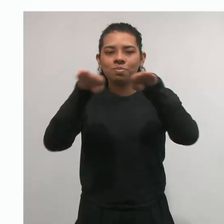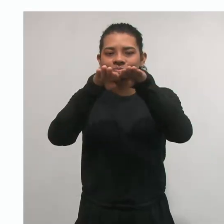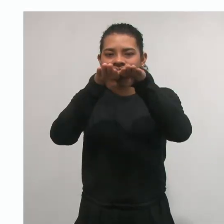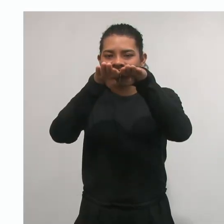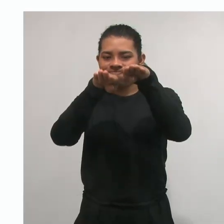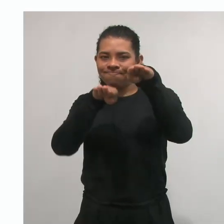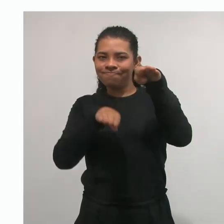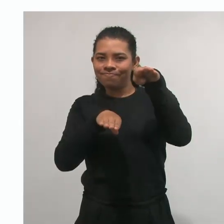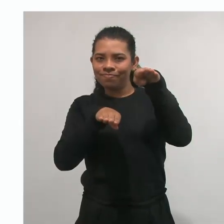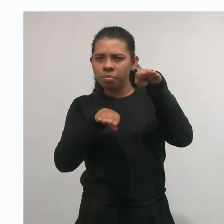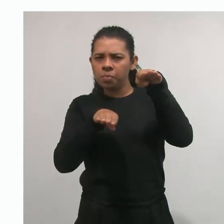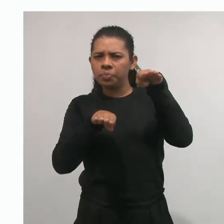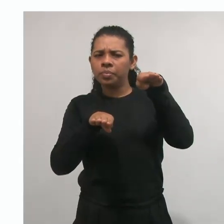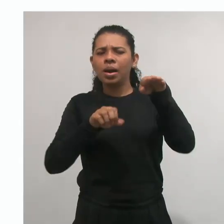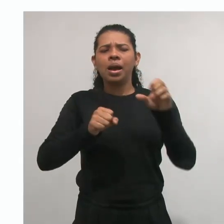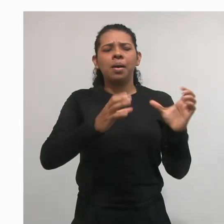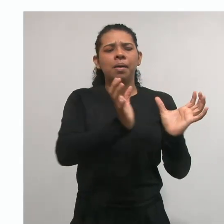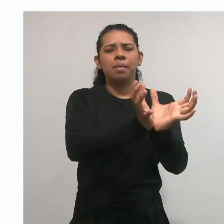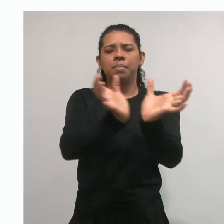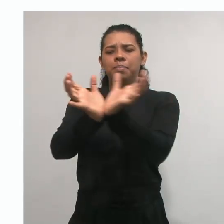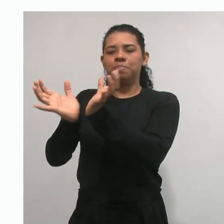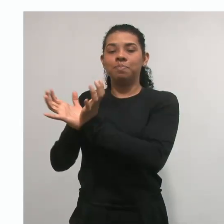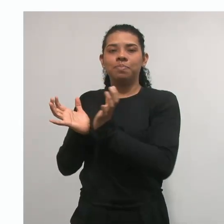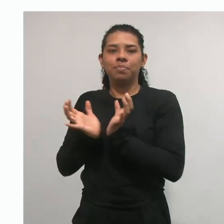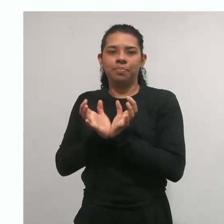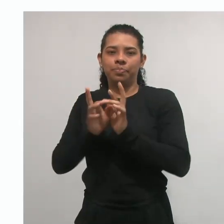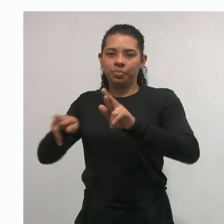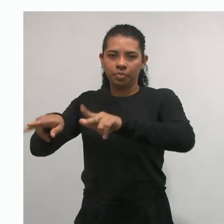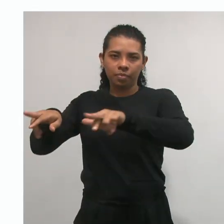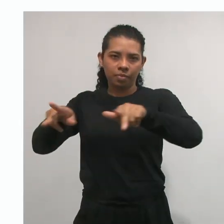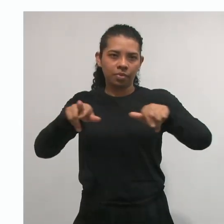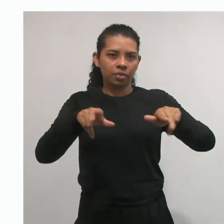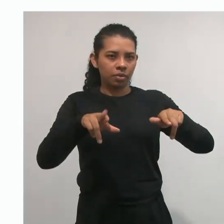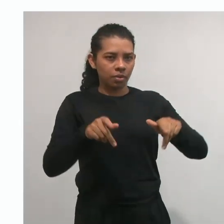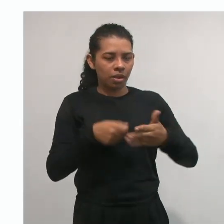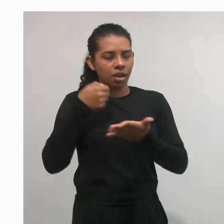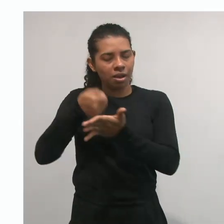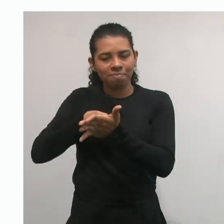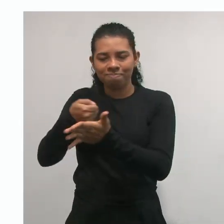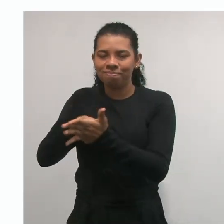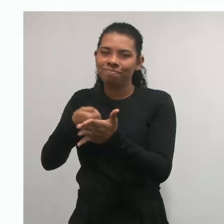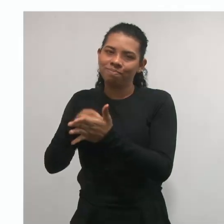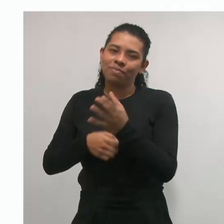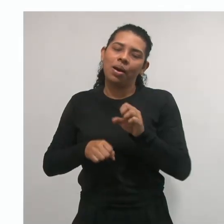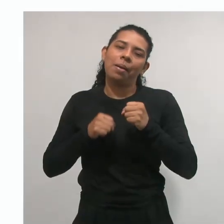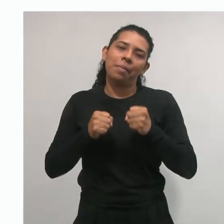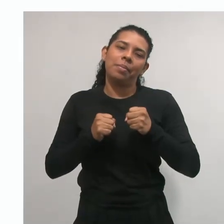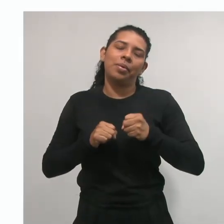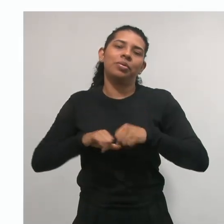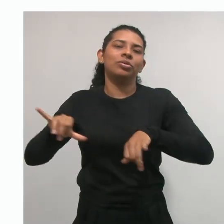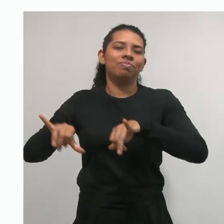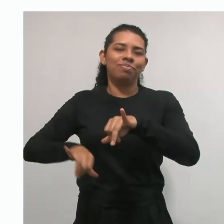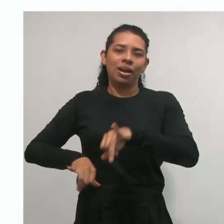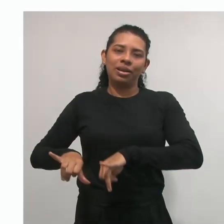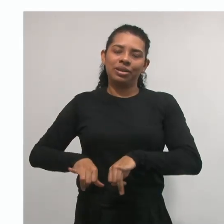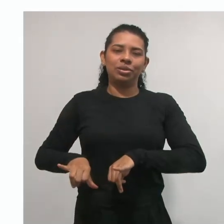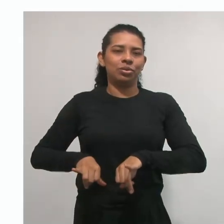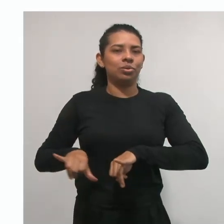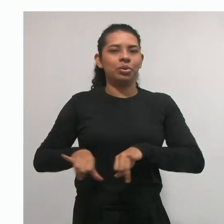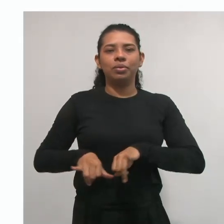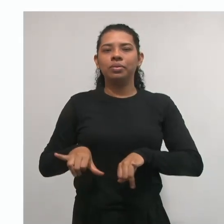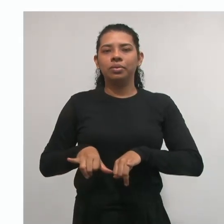essa sobreposição de raça, de gênero e de classe, ela sofre aí muito mais,